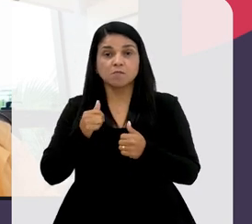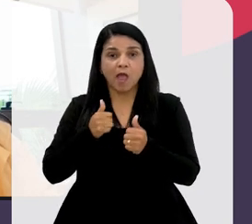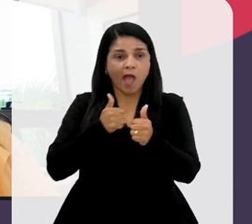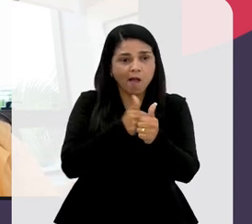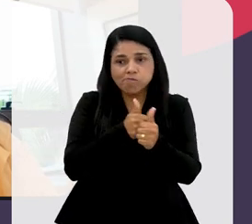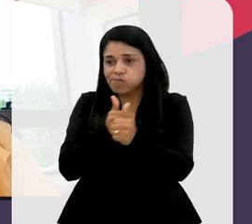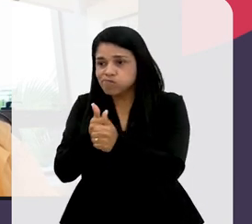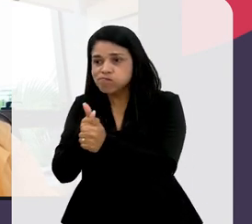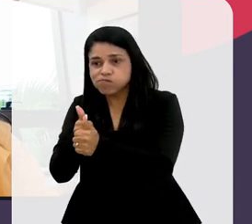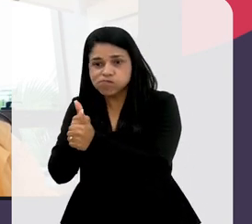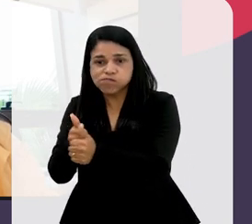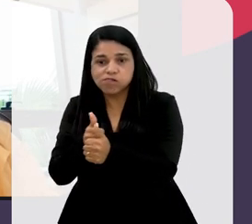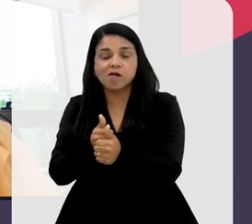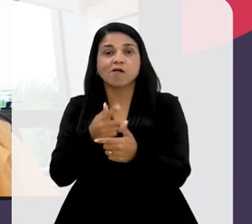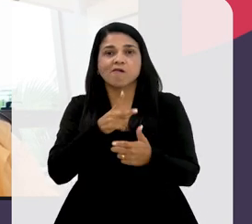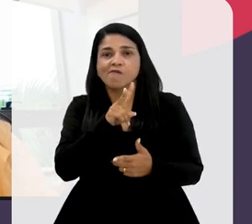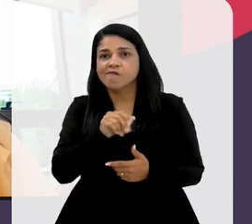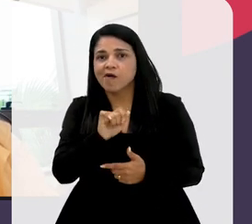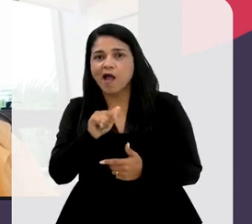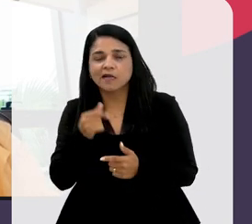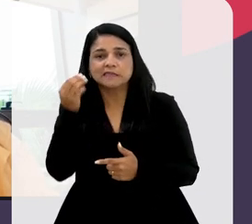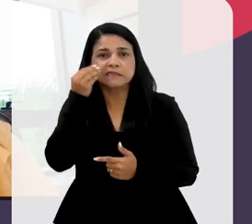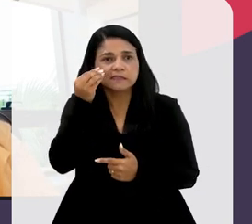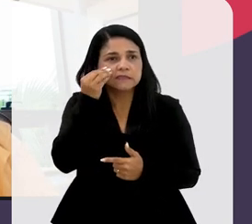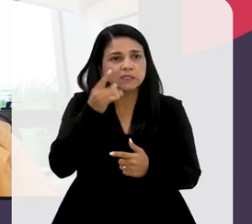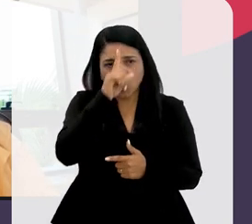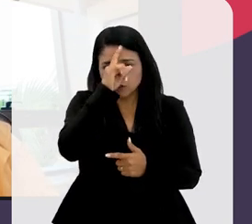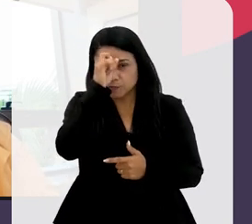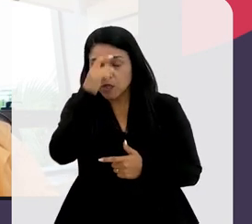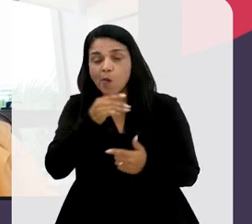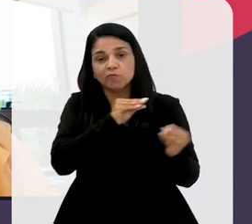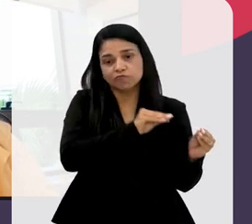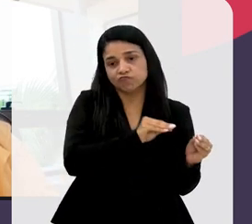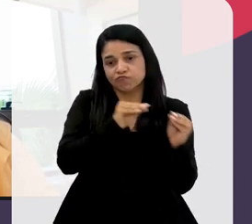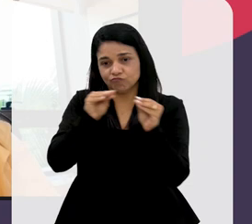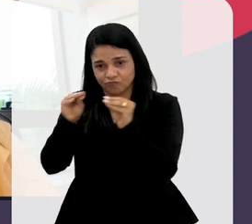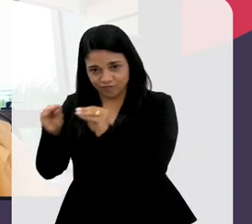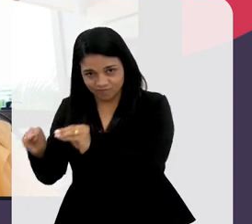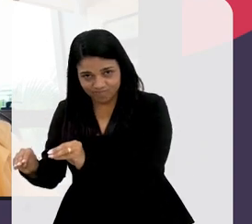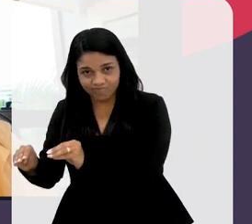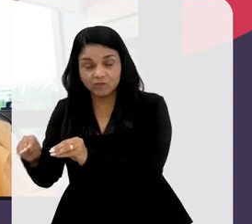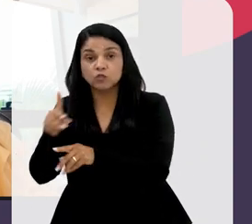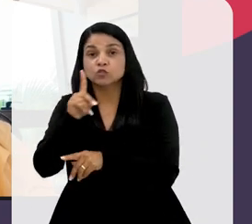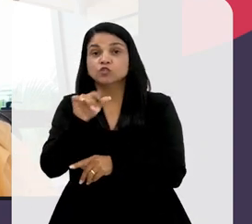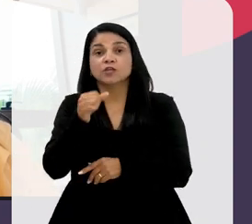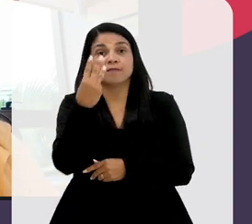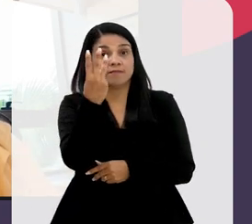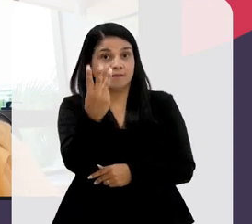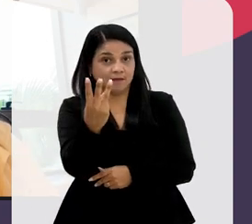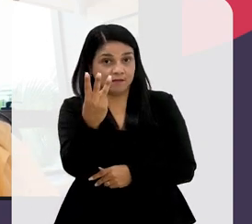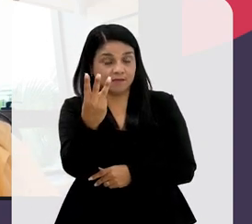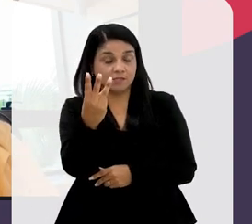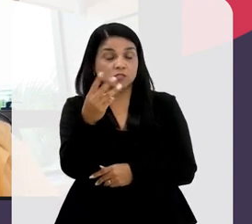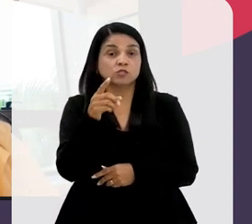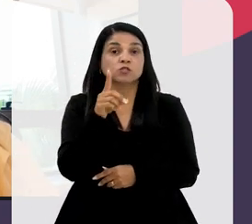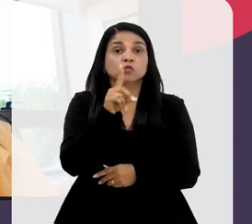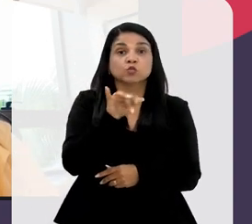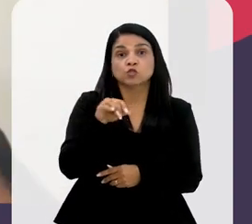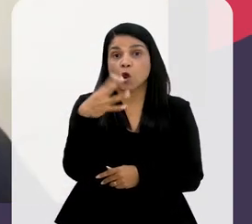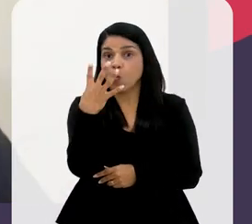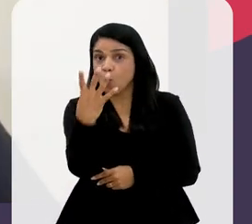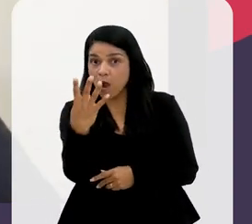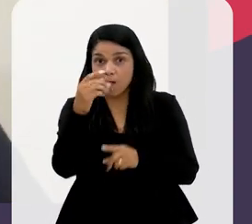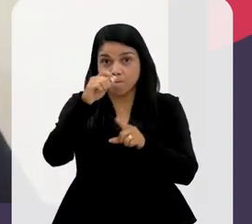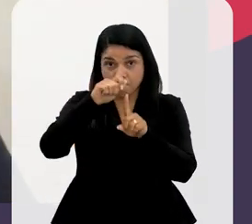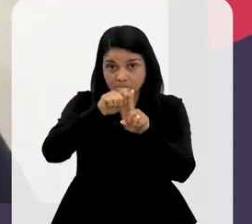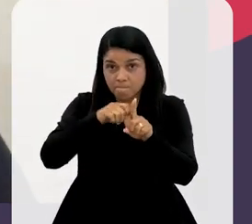correr atrás, não tinha vaga, até que ele conseguiu uma vaga no outro hospital, eu fui transferido no dia 3 e no